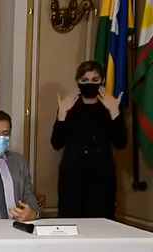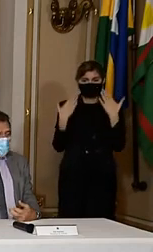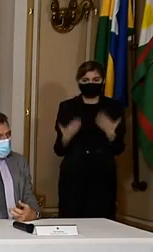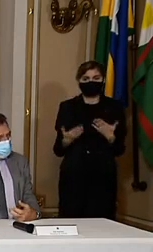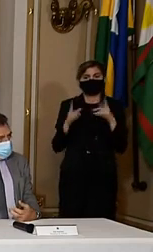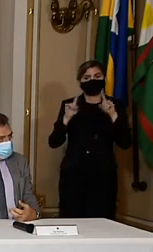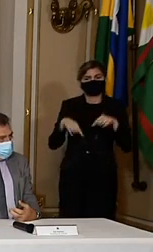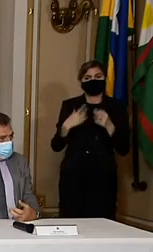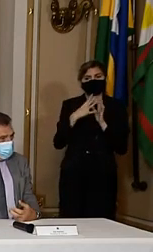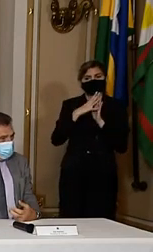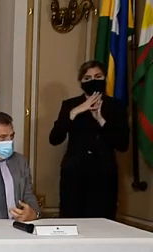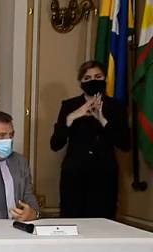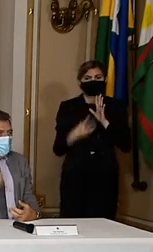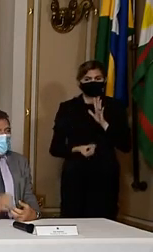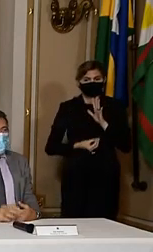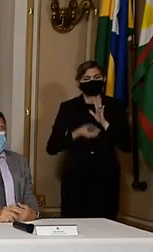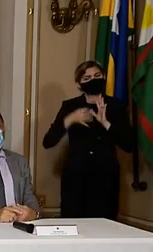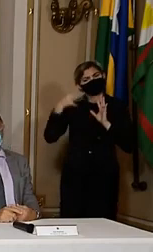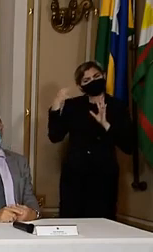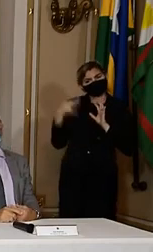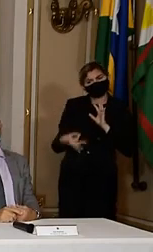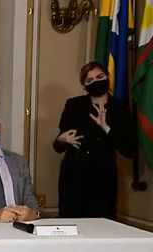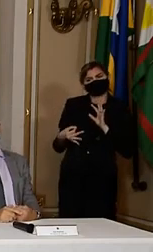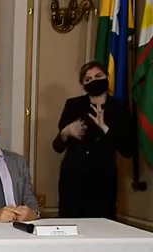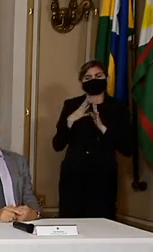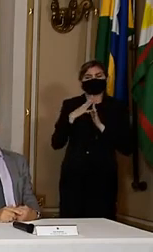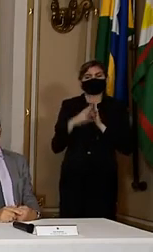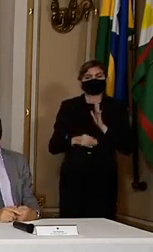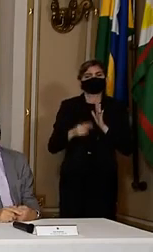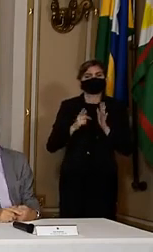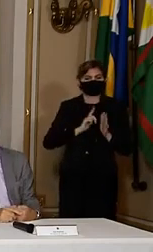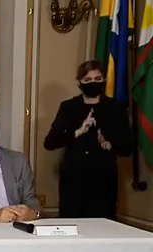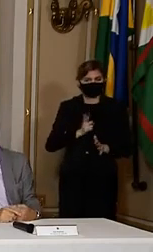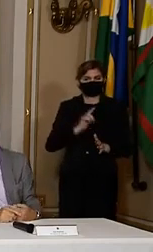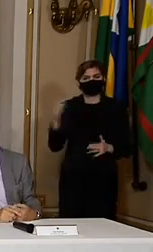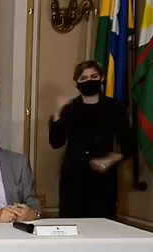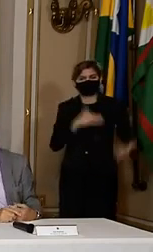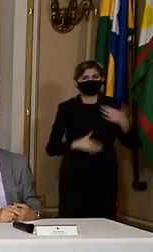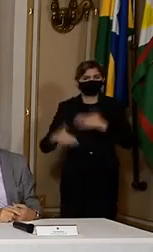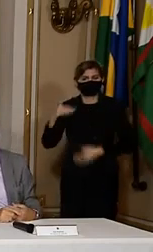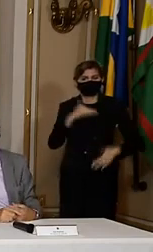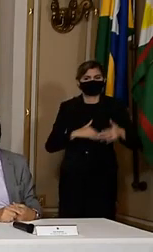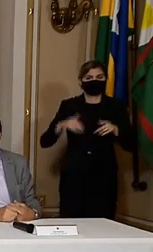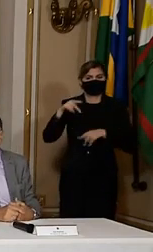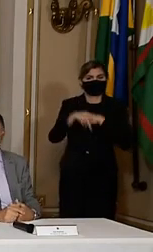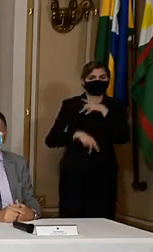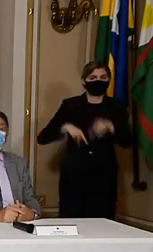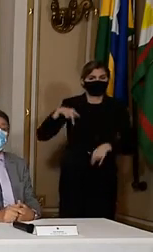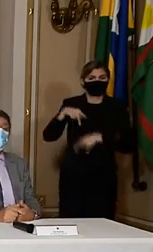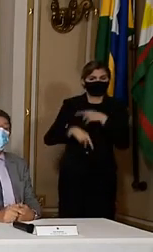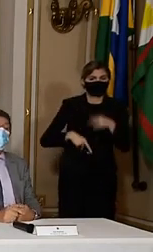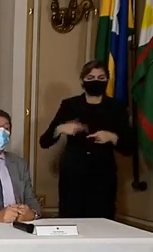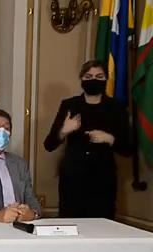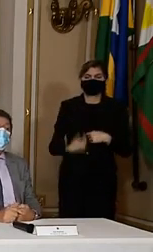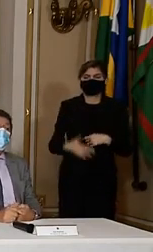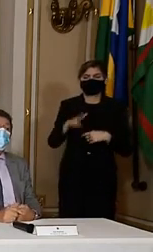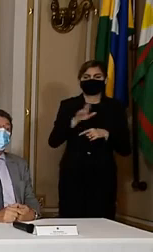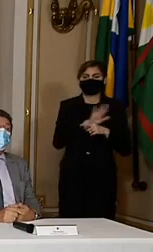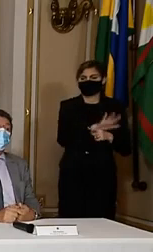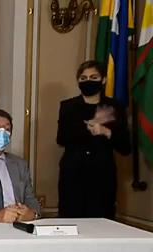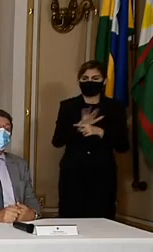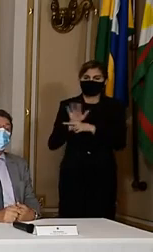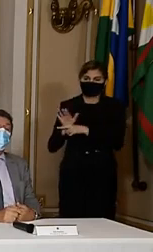é um modelo que dá certo é um modelo que tem a participação das pessoas as pessoas que vão nos ajudar